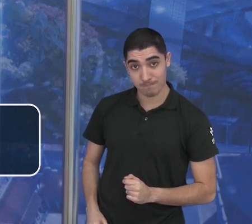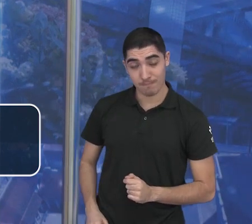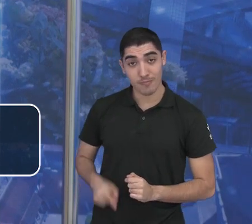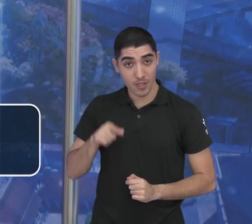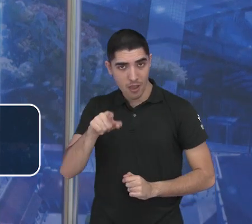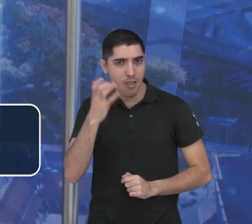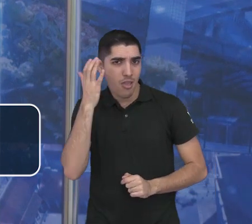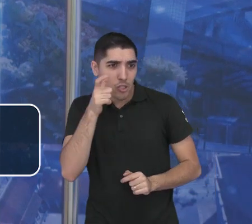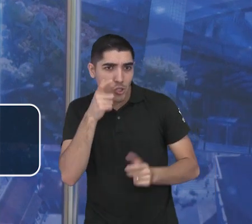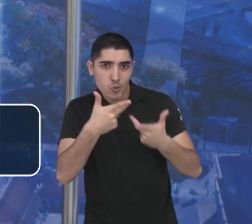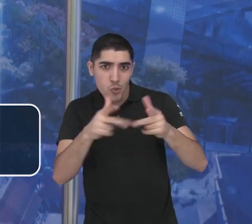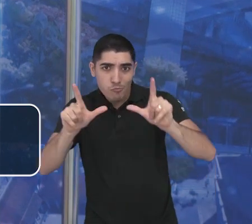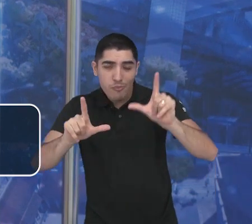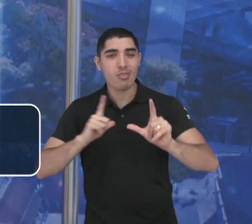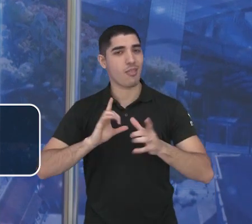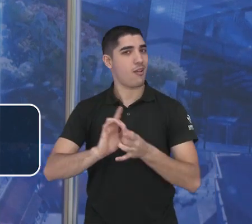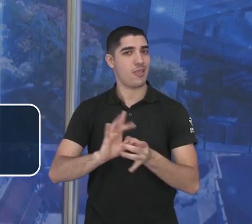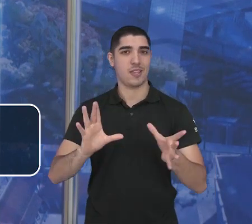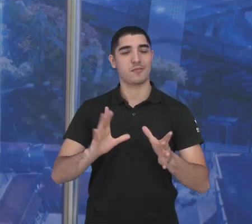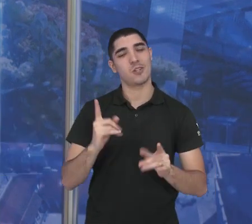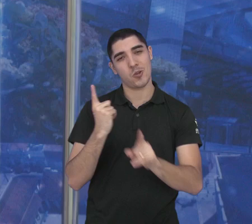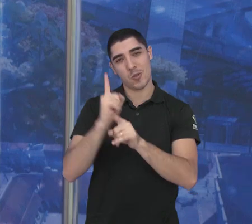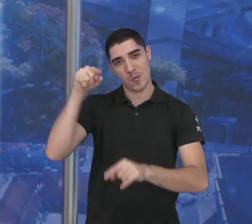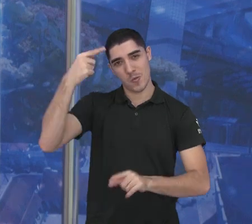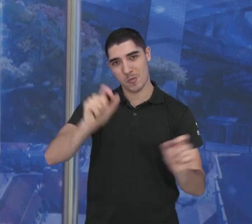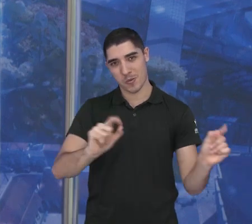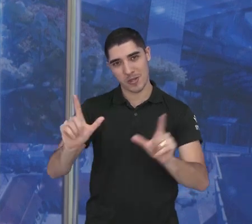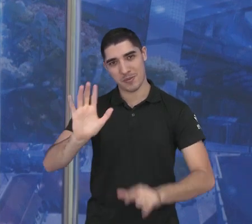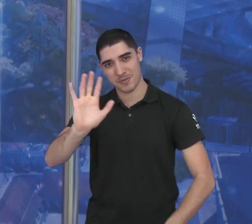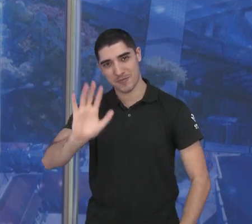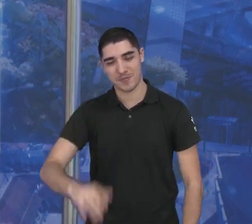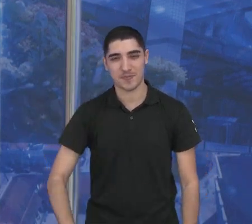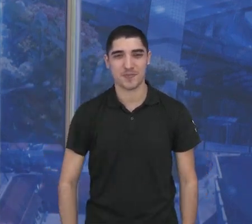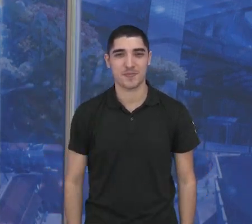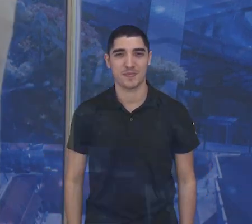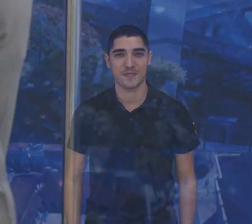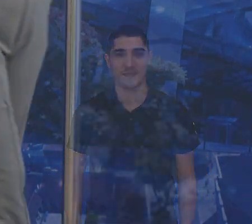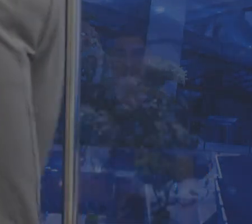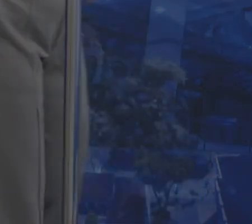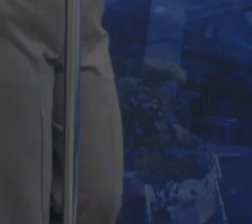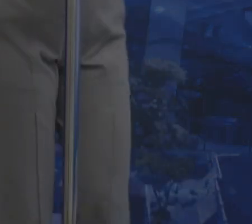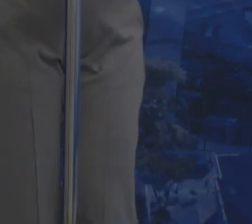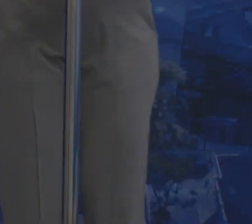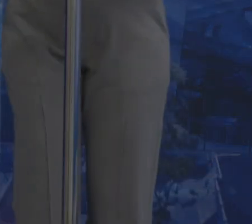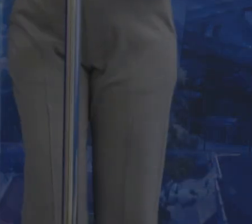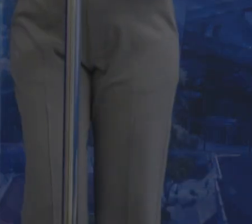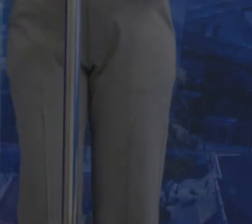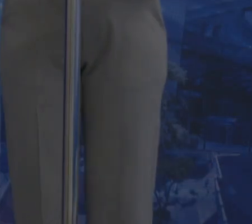programação completa está disponível por lá. Até o próximo programa. Tchau, tchau.